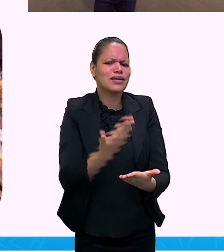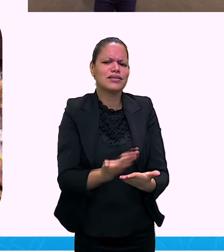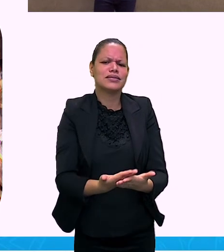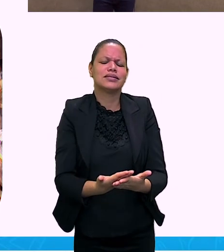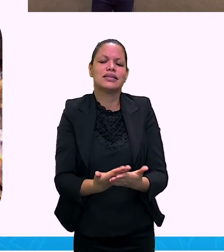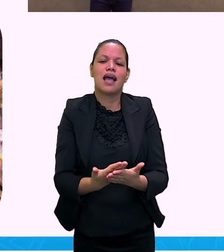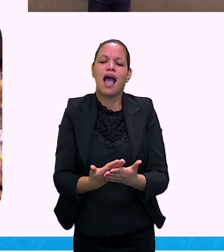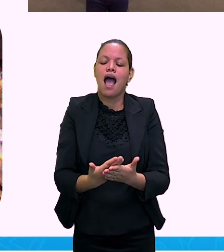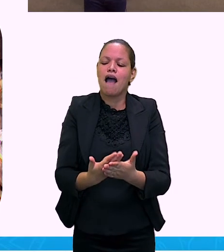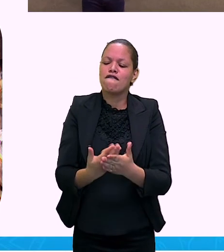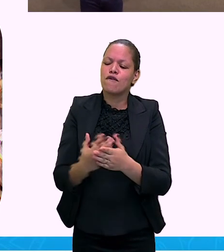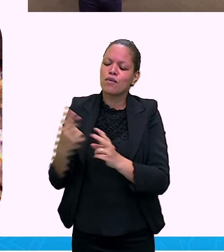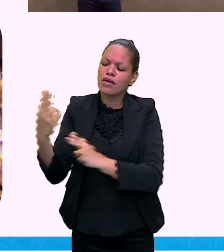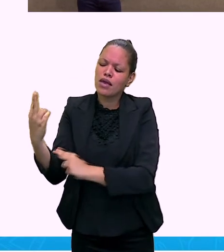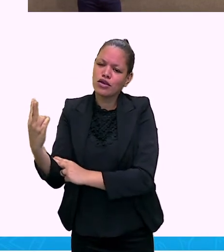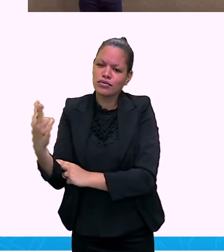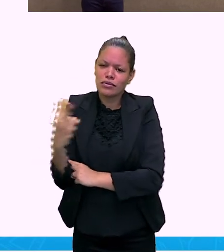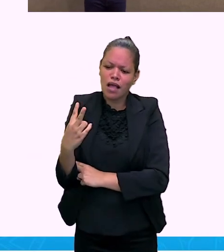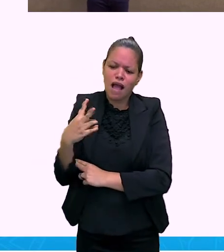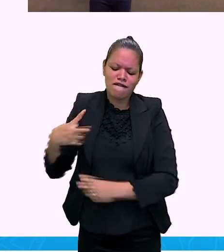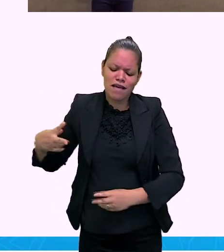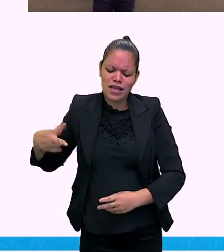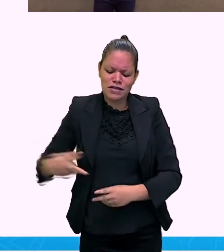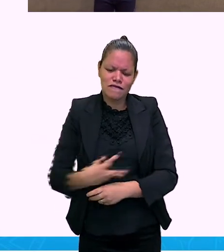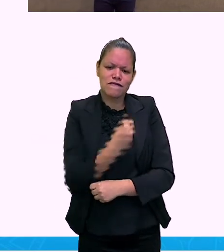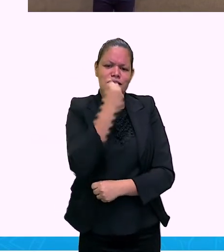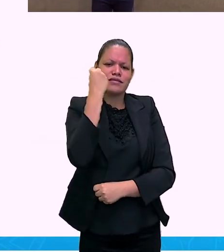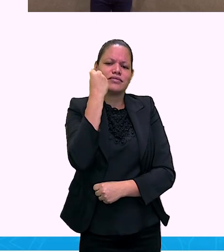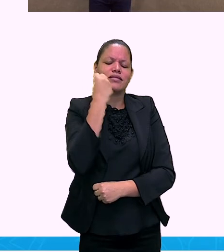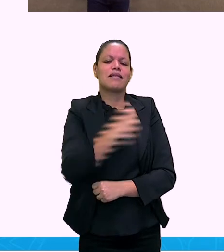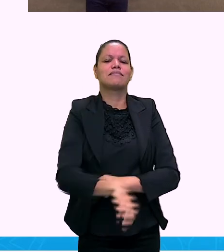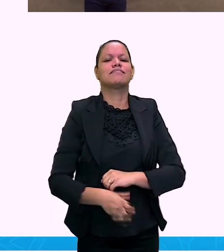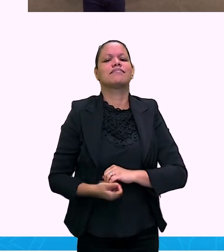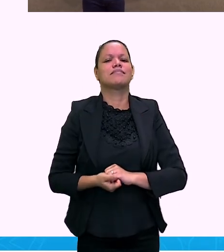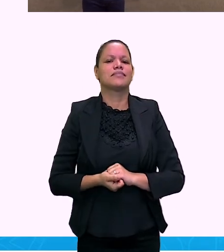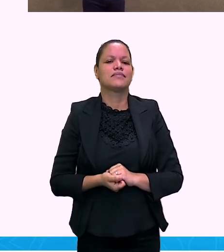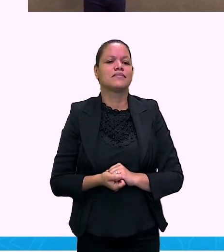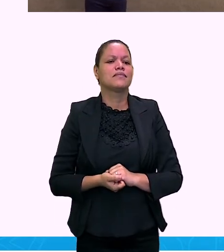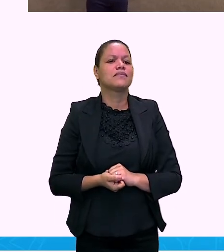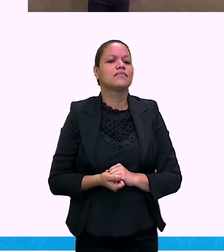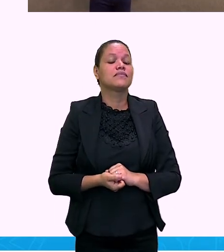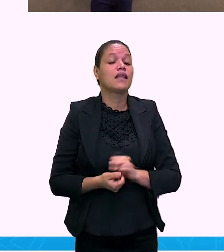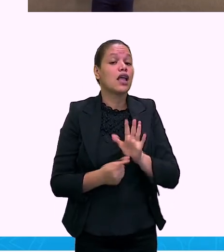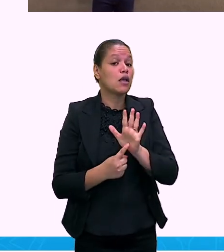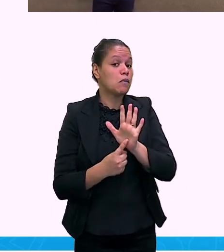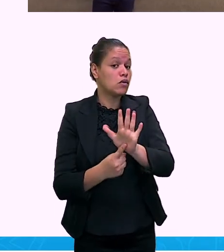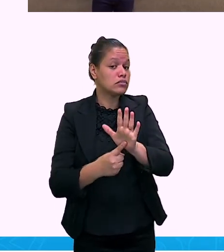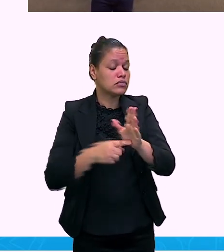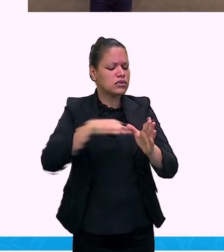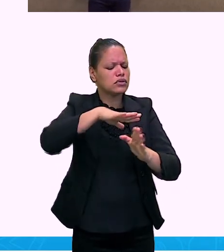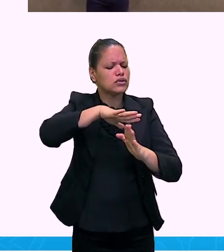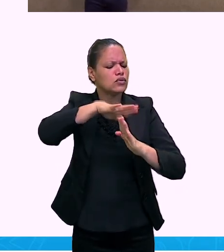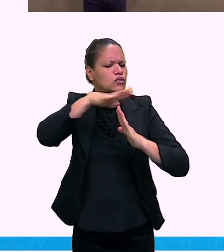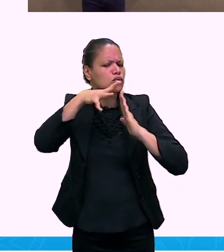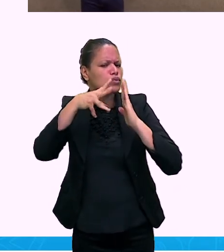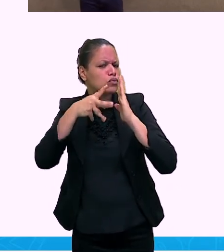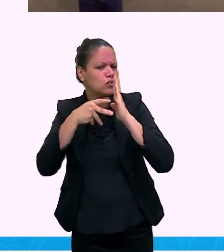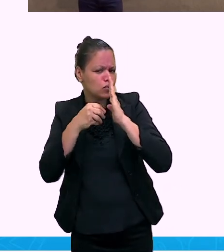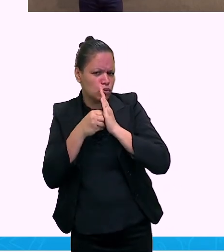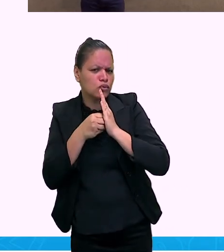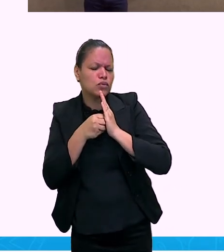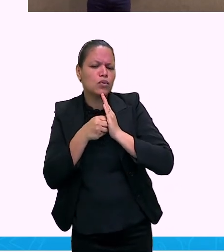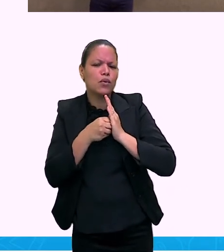do plantio e também de algumas guerras. E falando, né, de todas essas tribos indígenas, trouxe aqui para